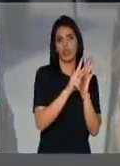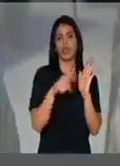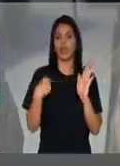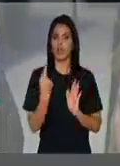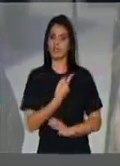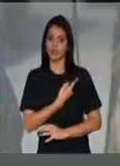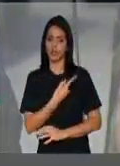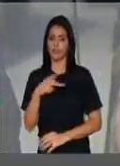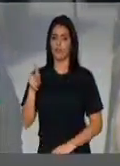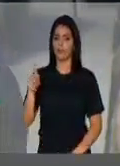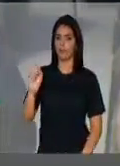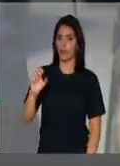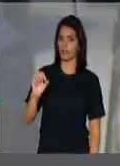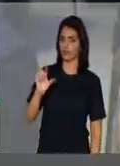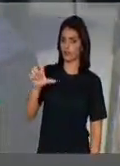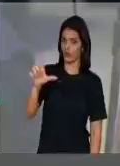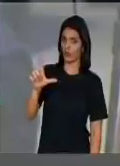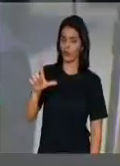retirar...